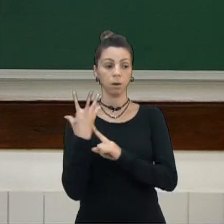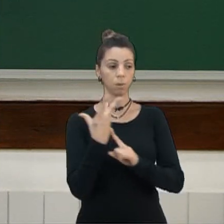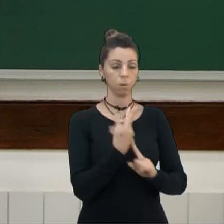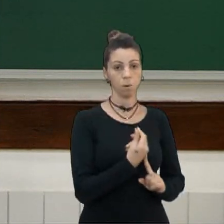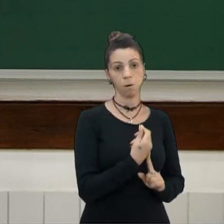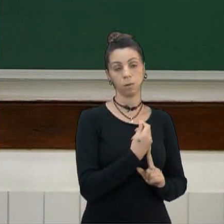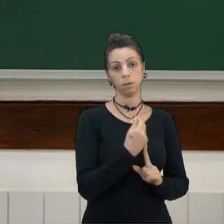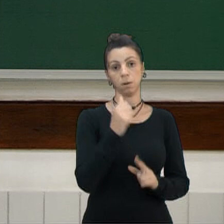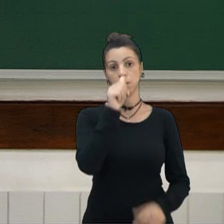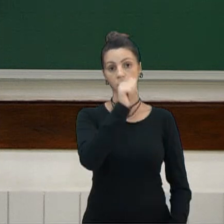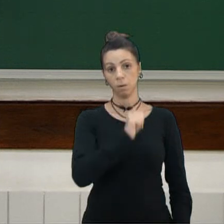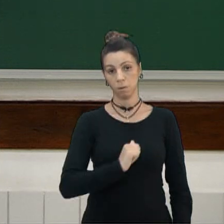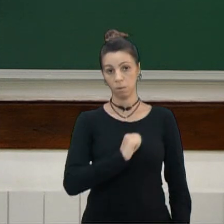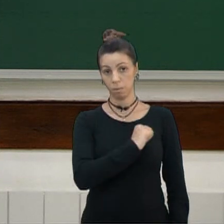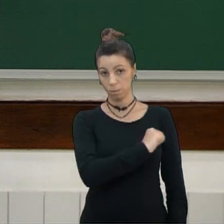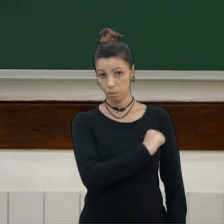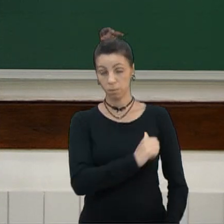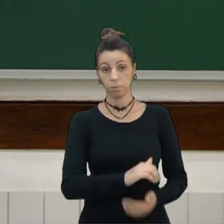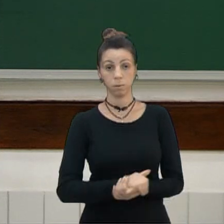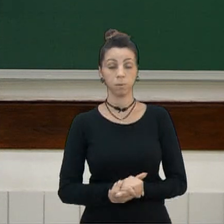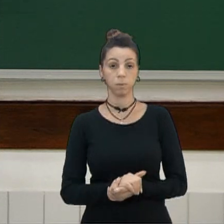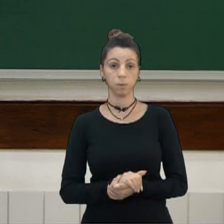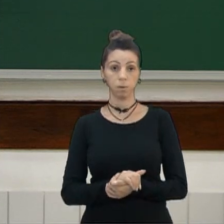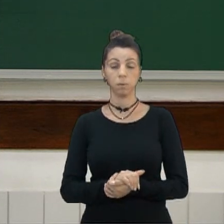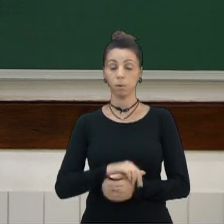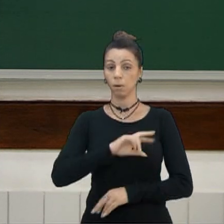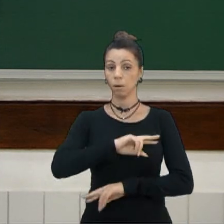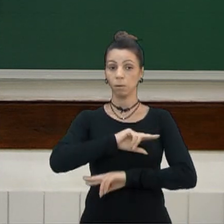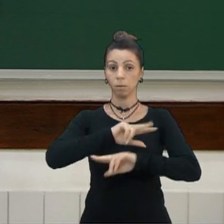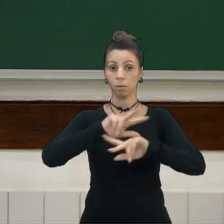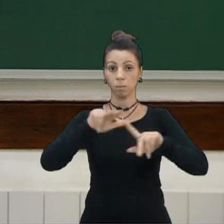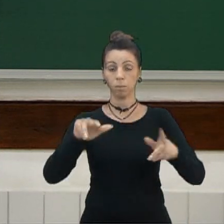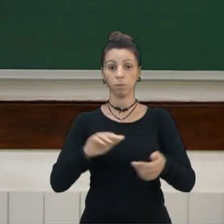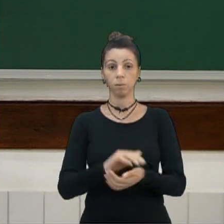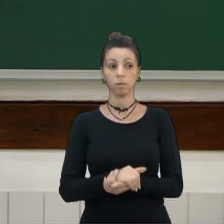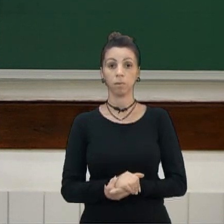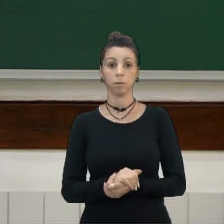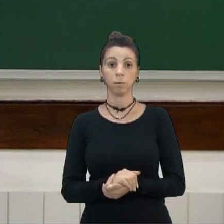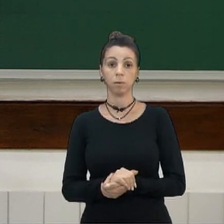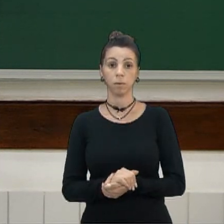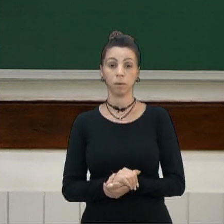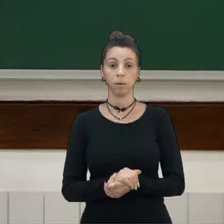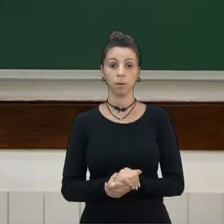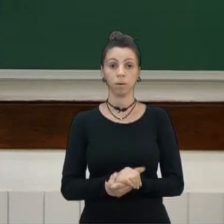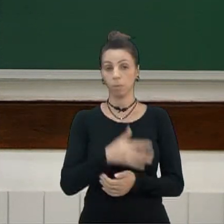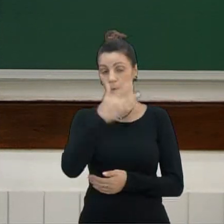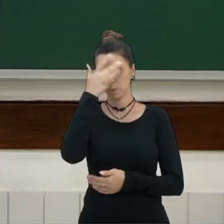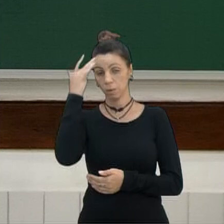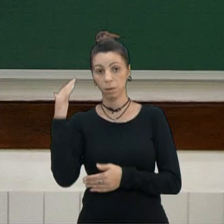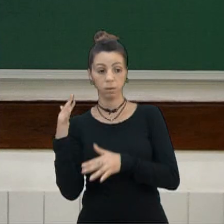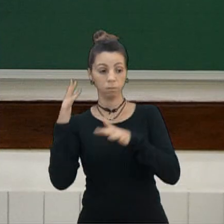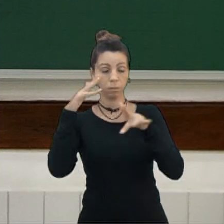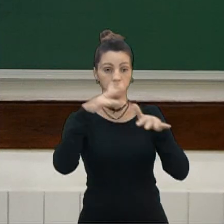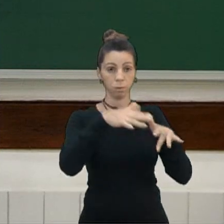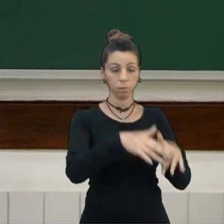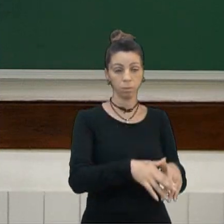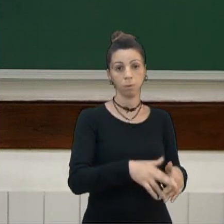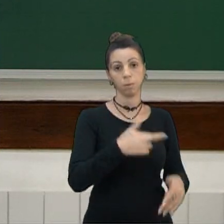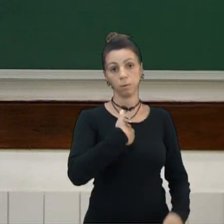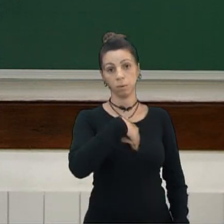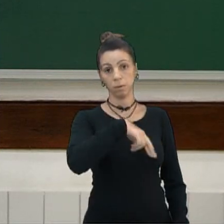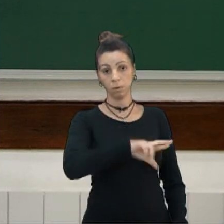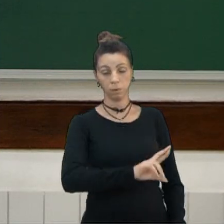religiões que você tem agregados, né? Pessoas que vão para essas crenças, e tem pessoas também